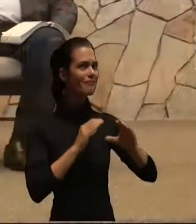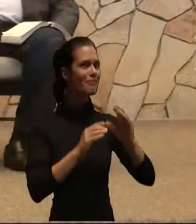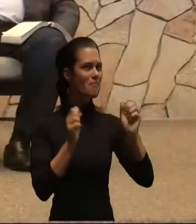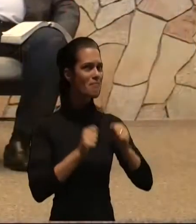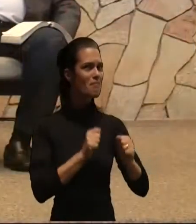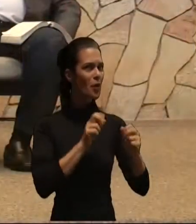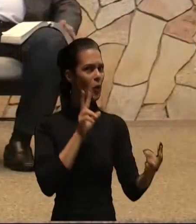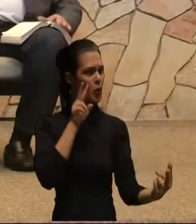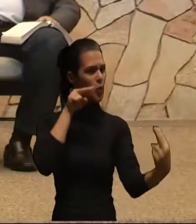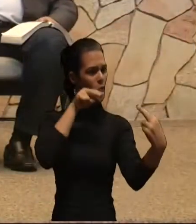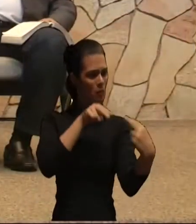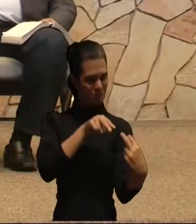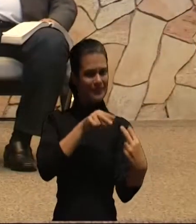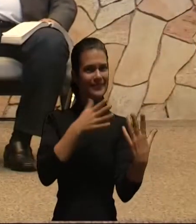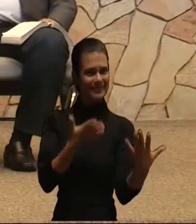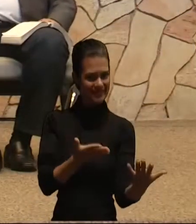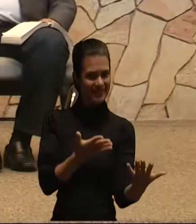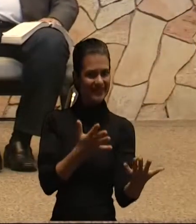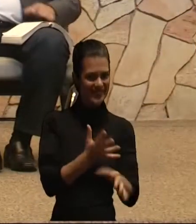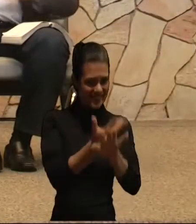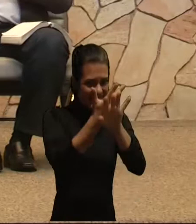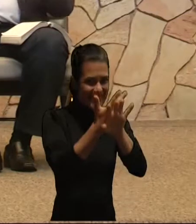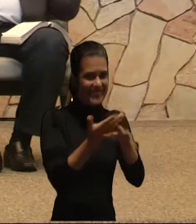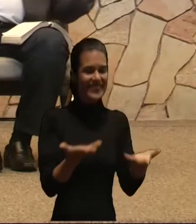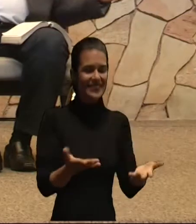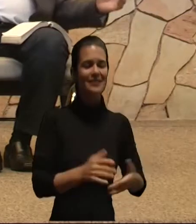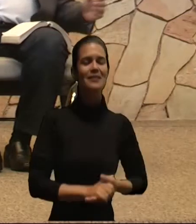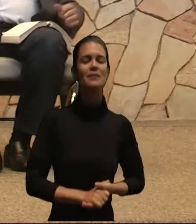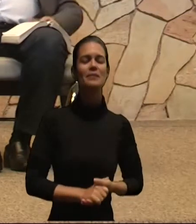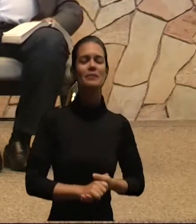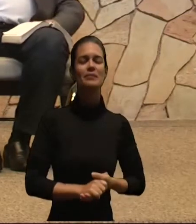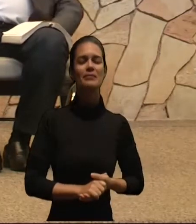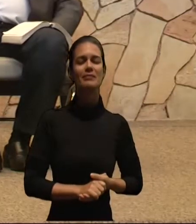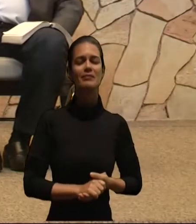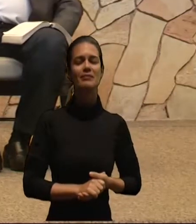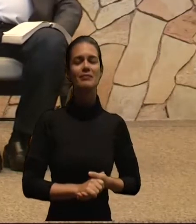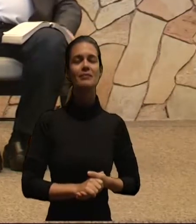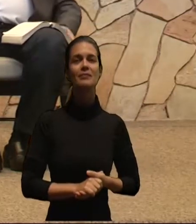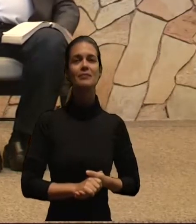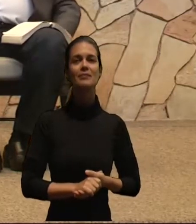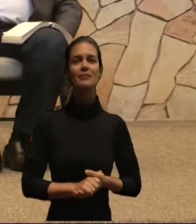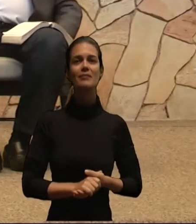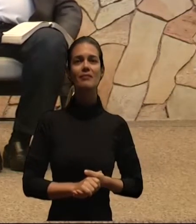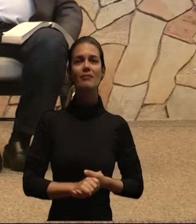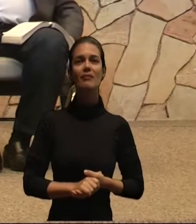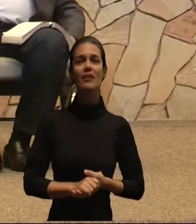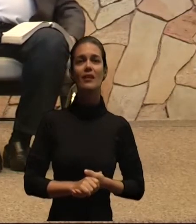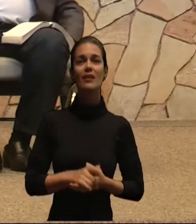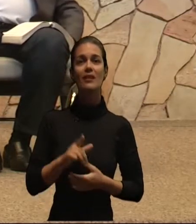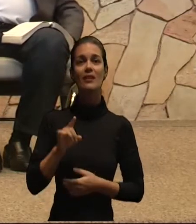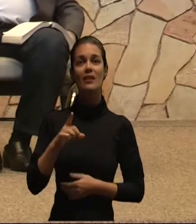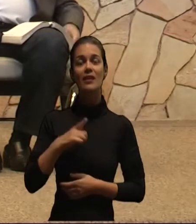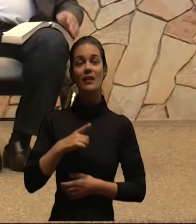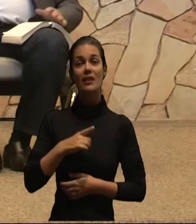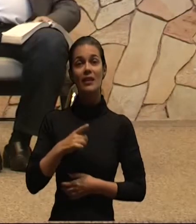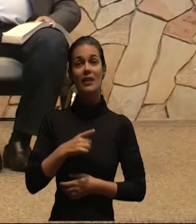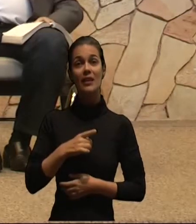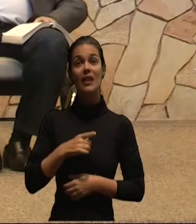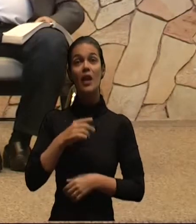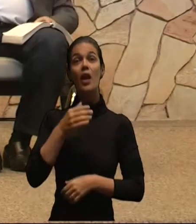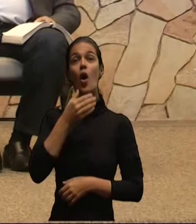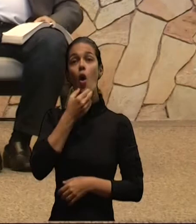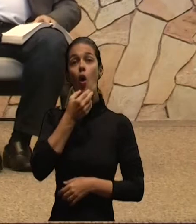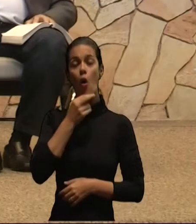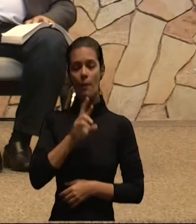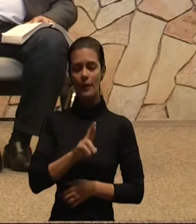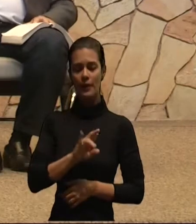também. E nessa hora quero que o pastor saiba, e os queridos irmãos que estão aqui também, que o nosso irmão Ricardo Consigliero, graças a Deus,